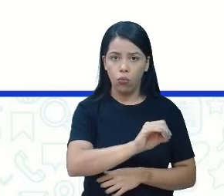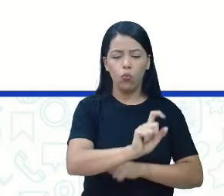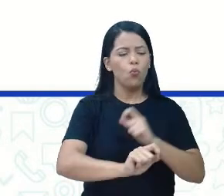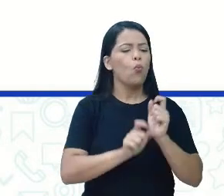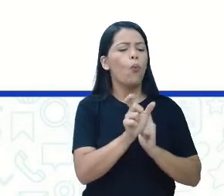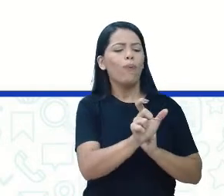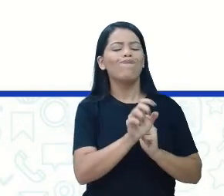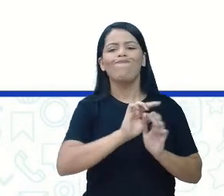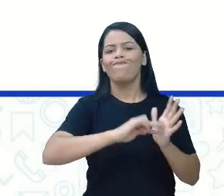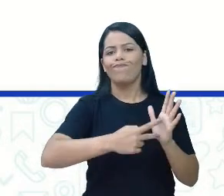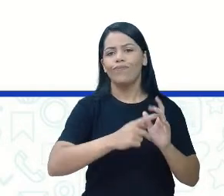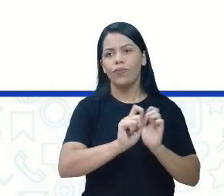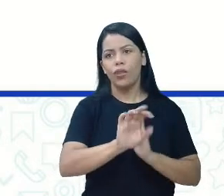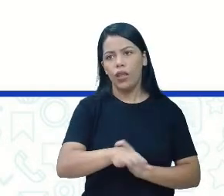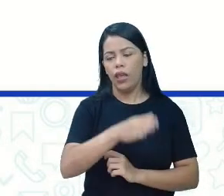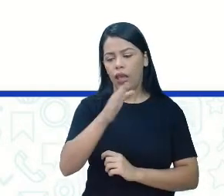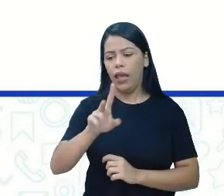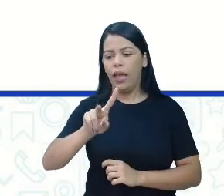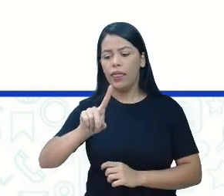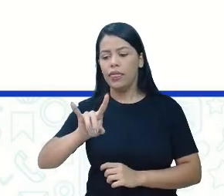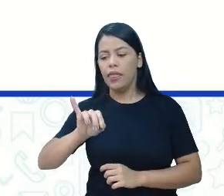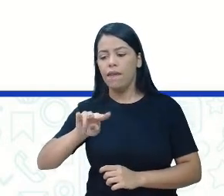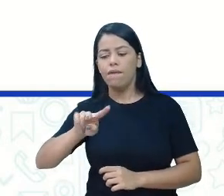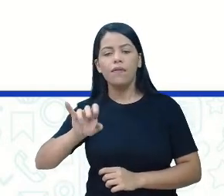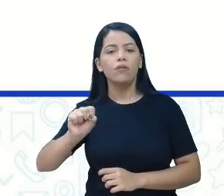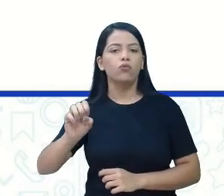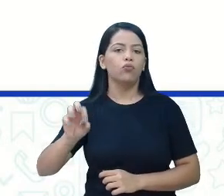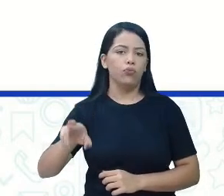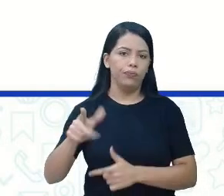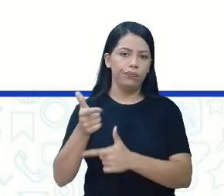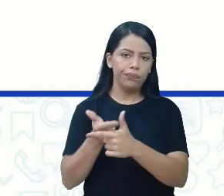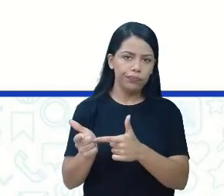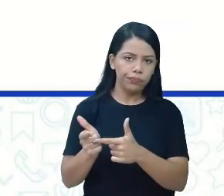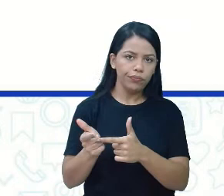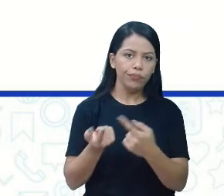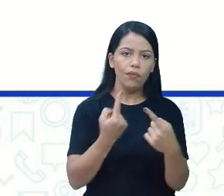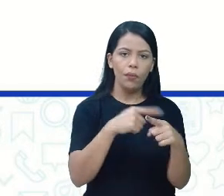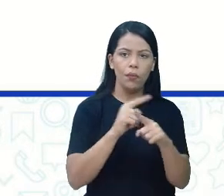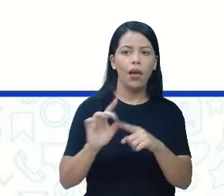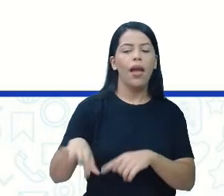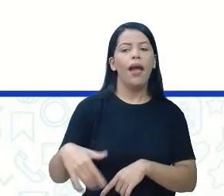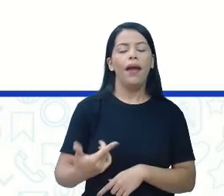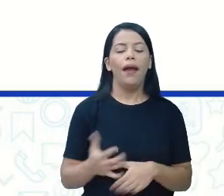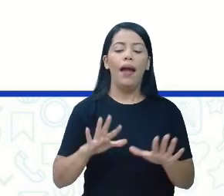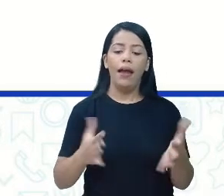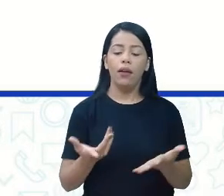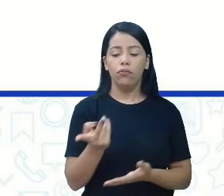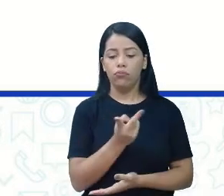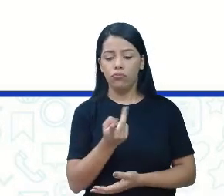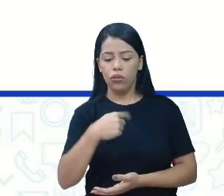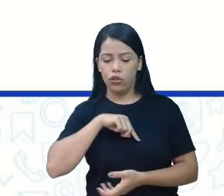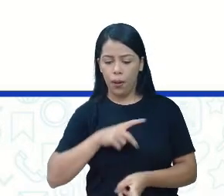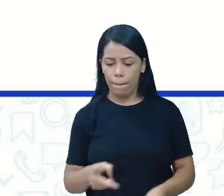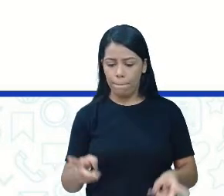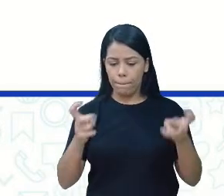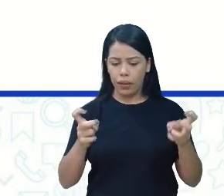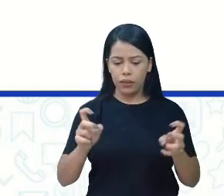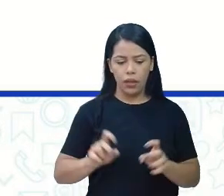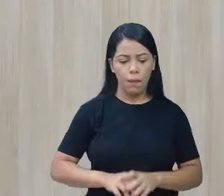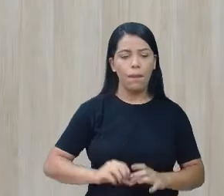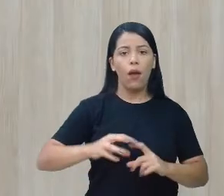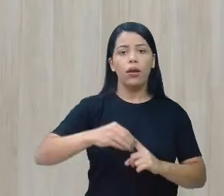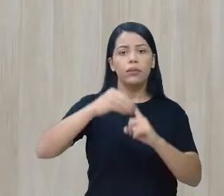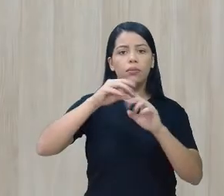um múltiplo ou ser o divisor de um número, né? E aí a gente observou as principais diferenças, mas a gente também observou